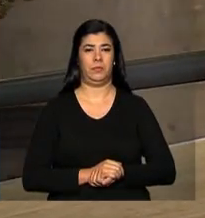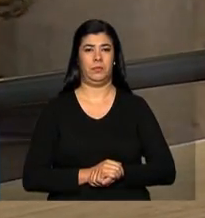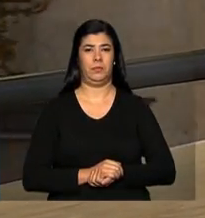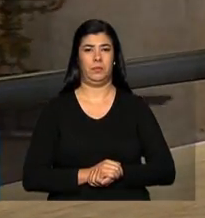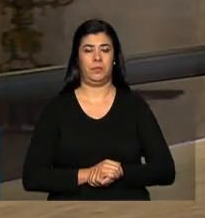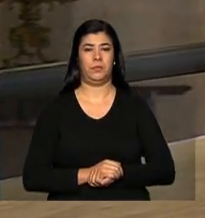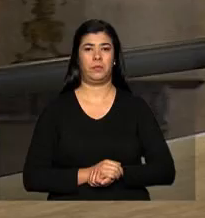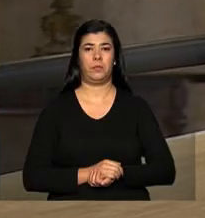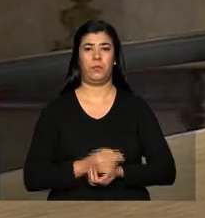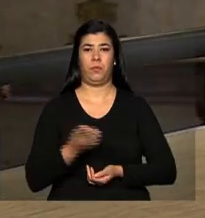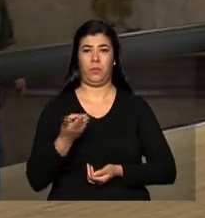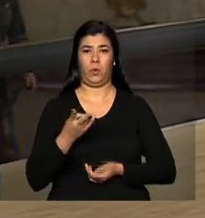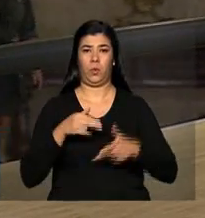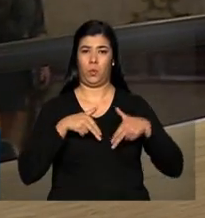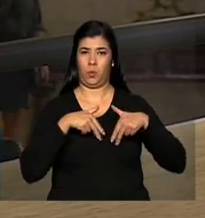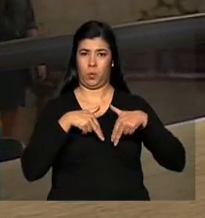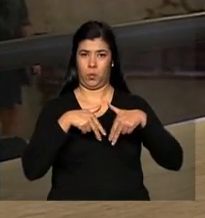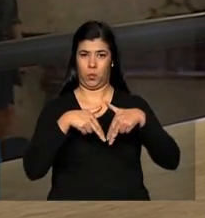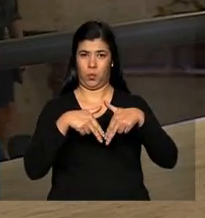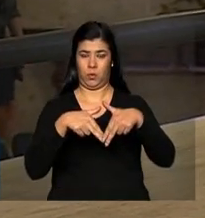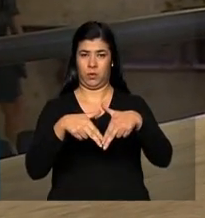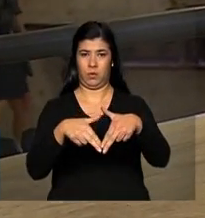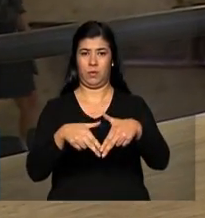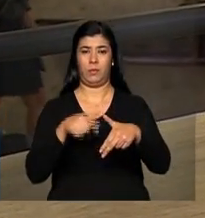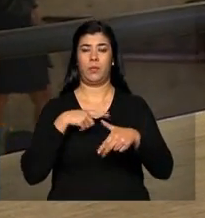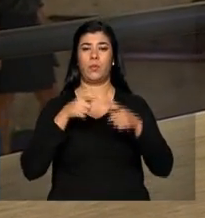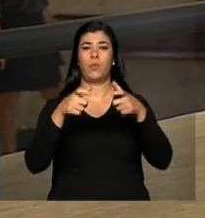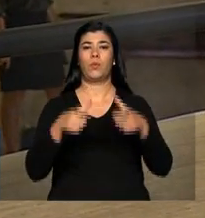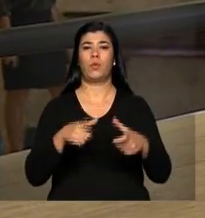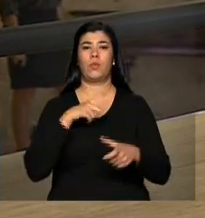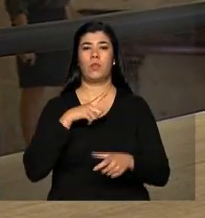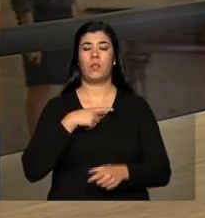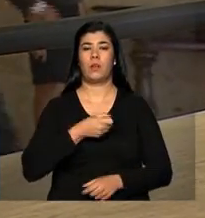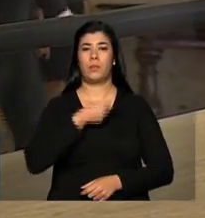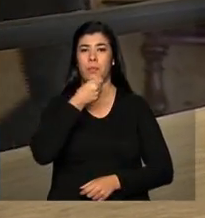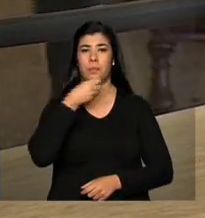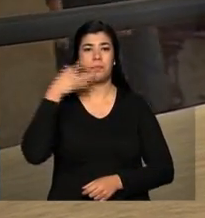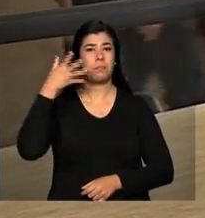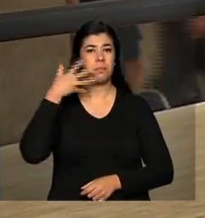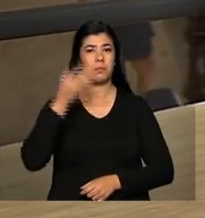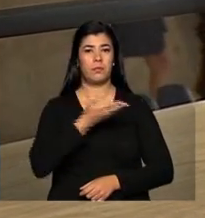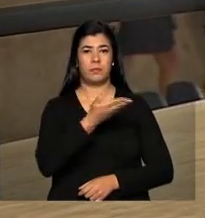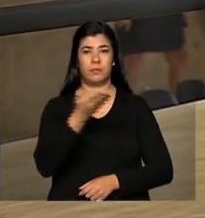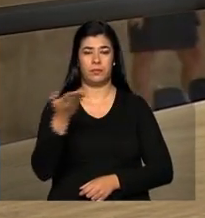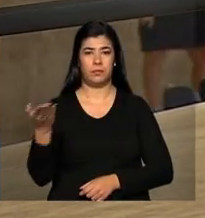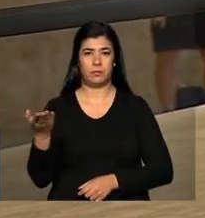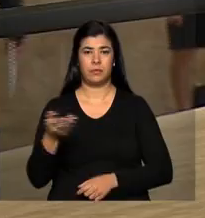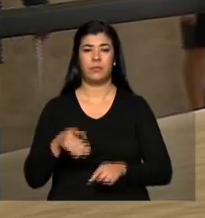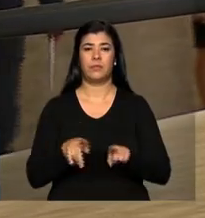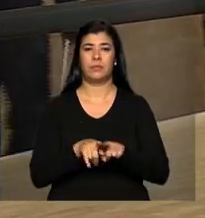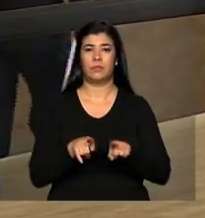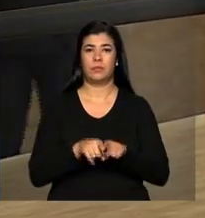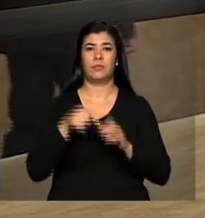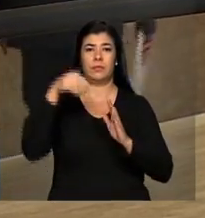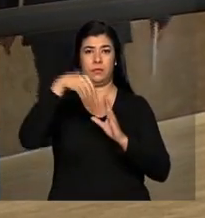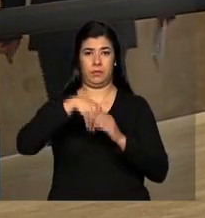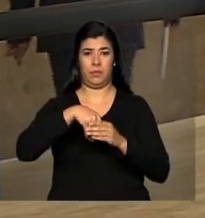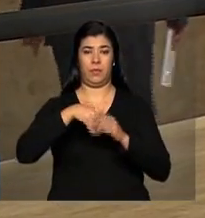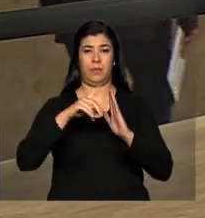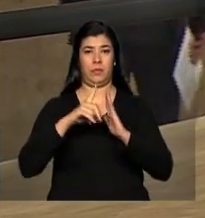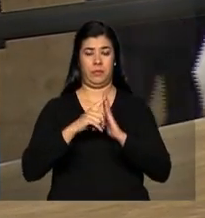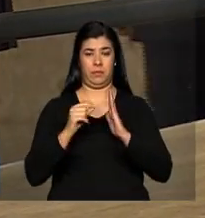Os dois presidentes estão seguindo para o local onde será concedida a declaração de imprensa ali no Palácio